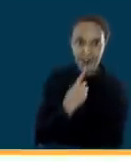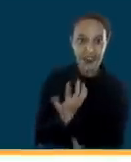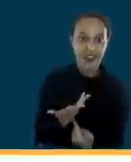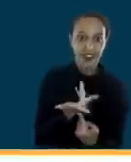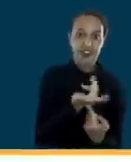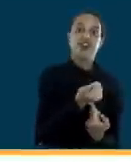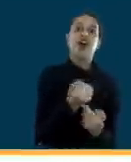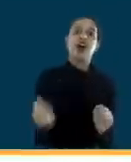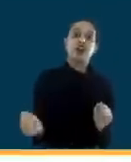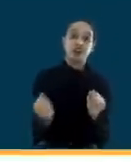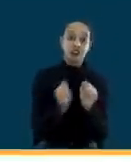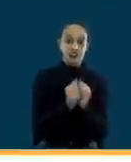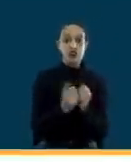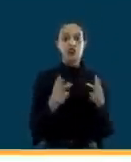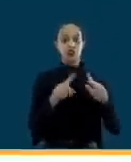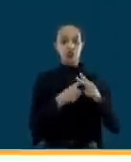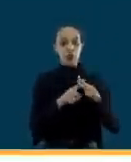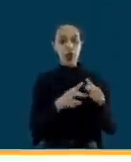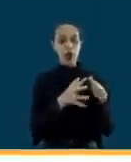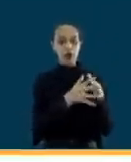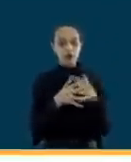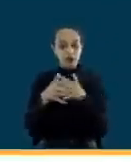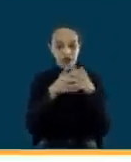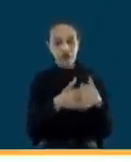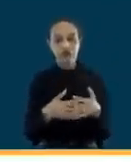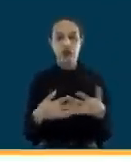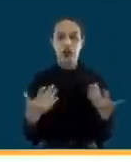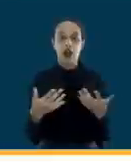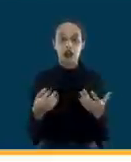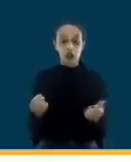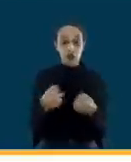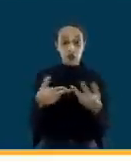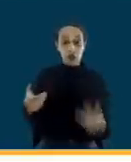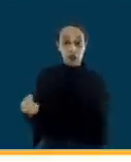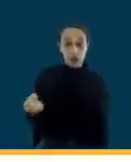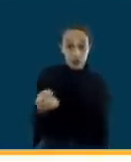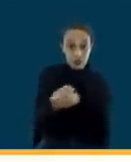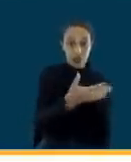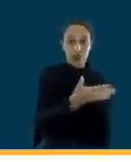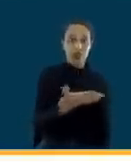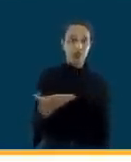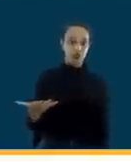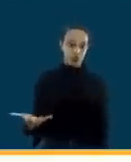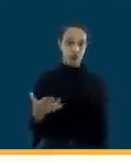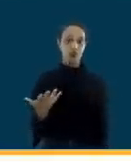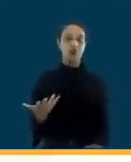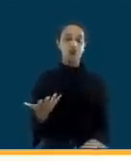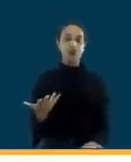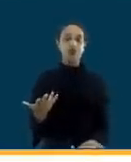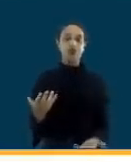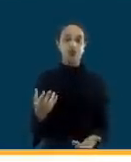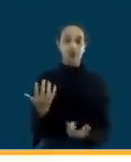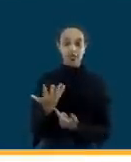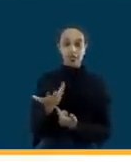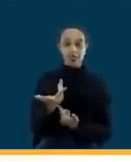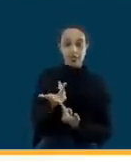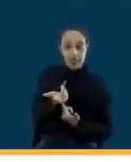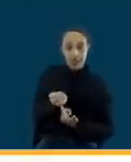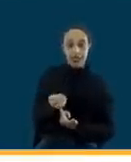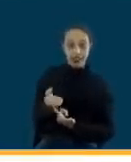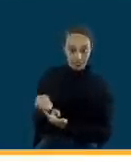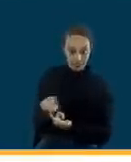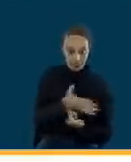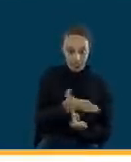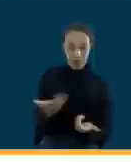com as instalações, junto com essas novas modalidades da arte contemporânea, enquanto que o povo